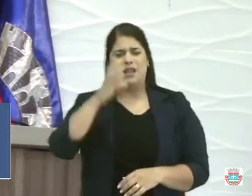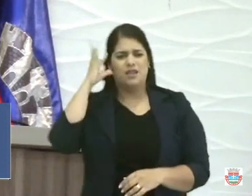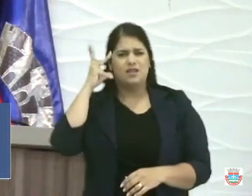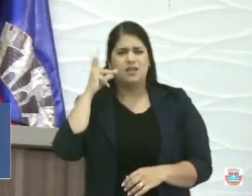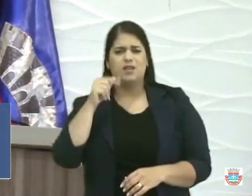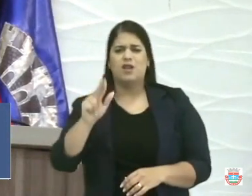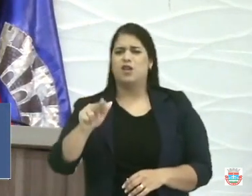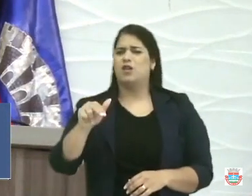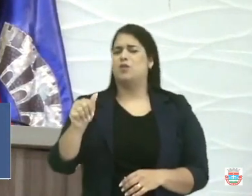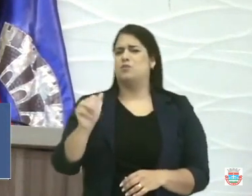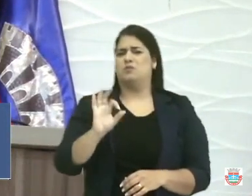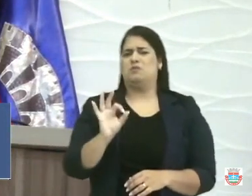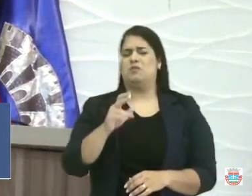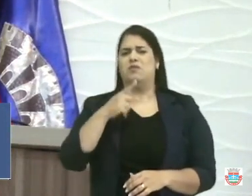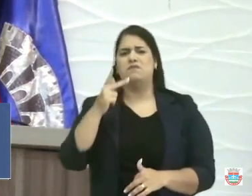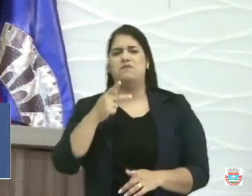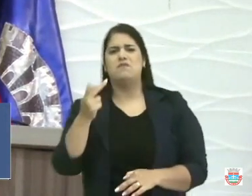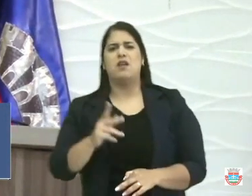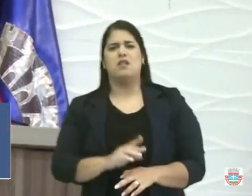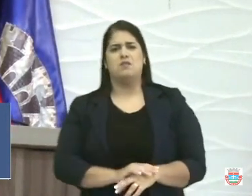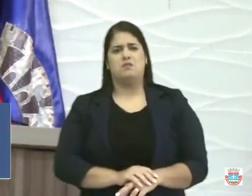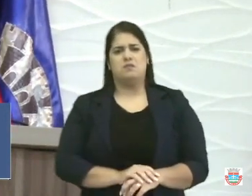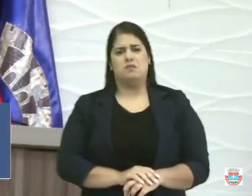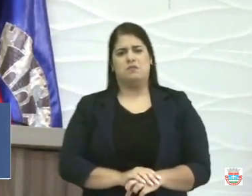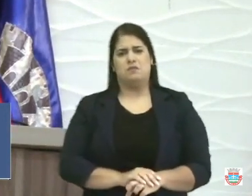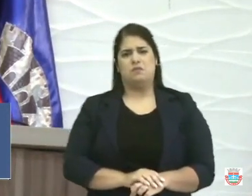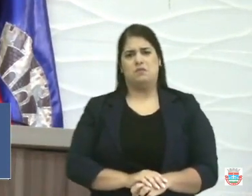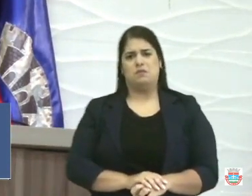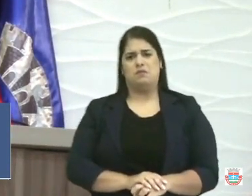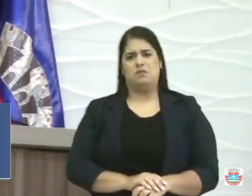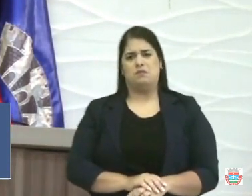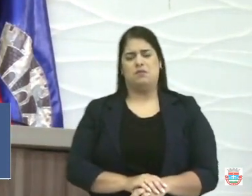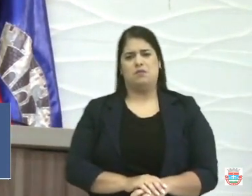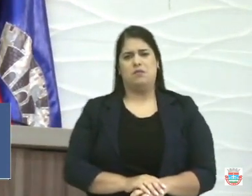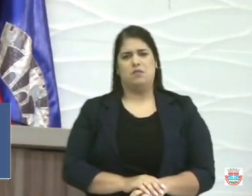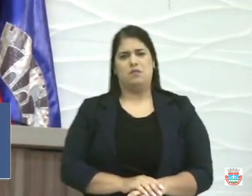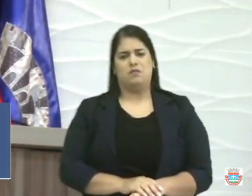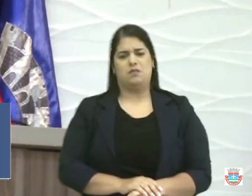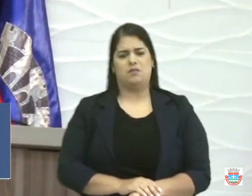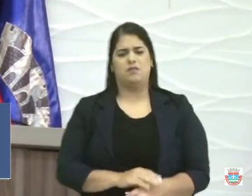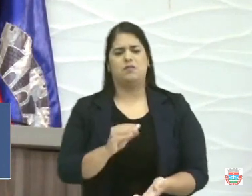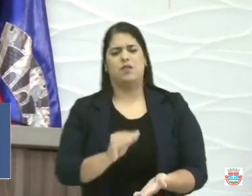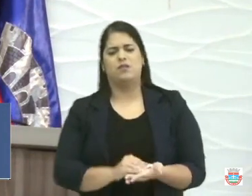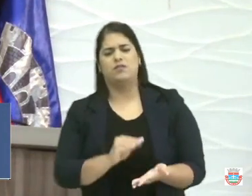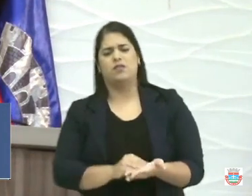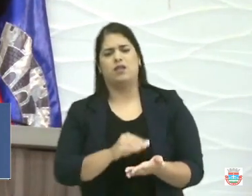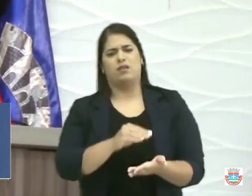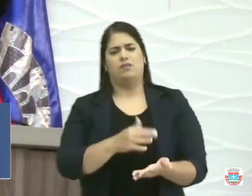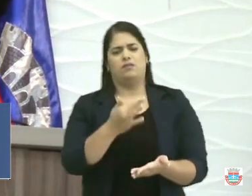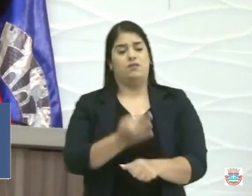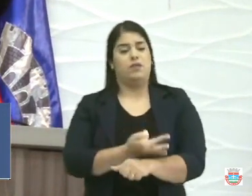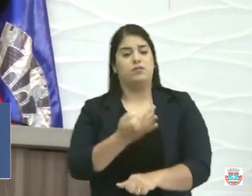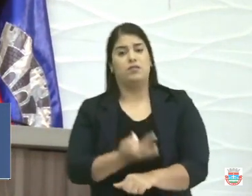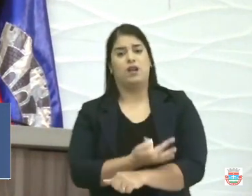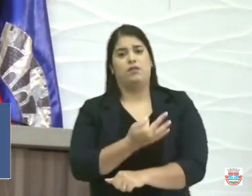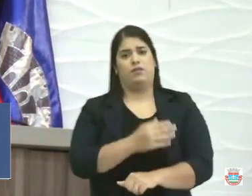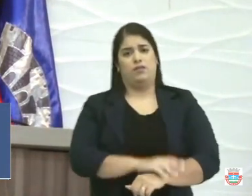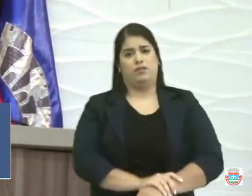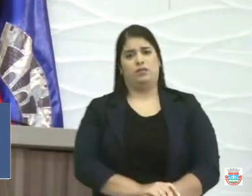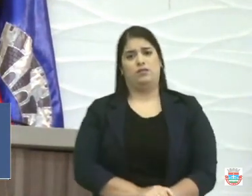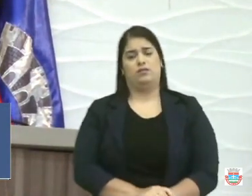está doente. Toma um dia para o teu filho. Eu faltava um dia e cortava três. Agora pergunta os empregados aí dele aí, se eu estou